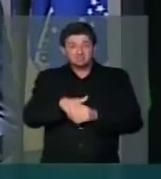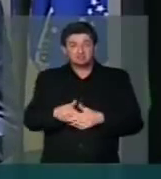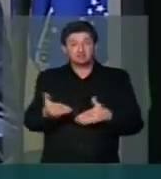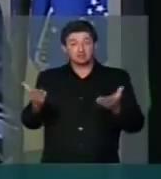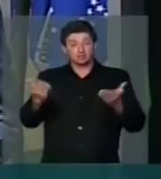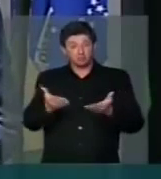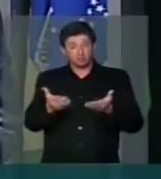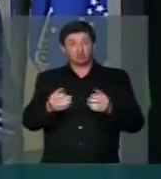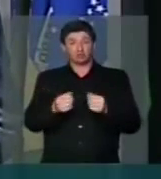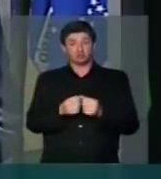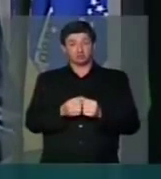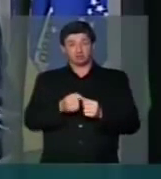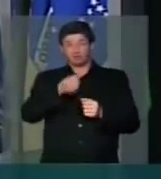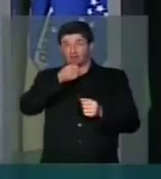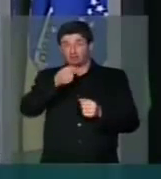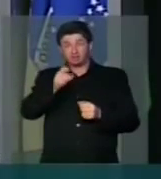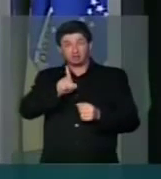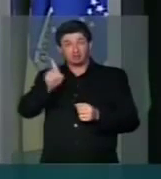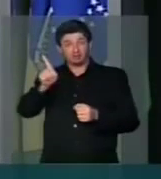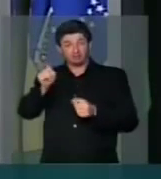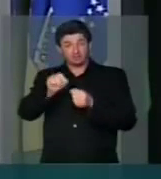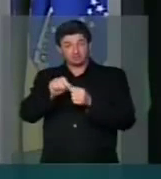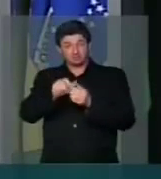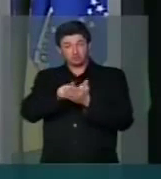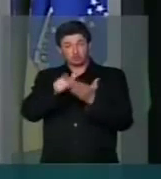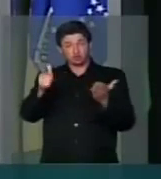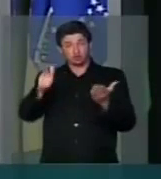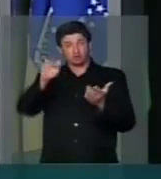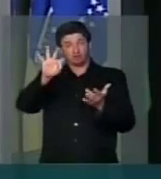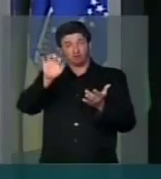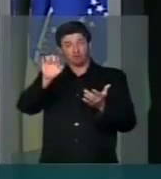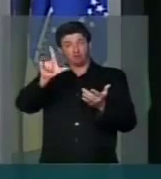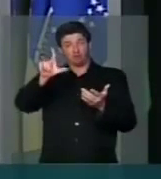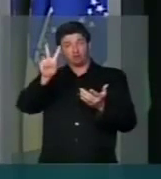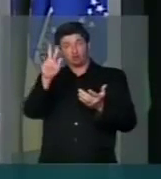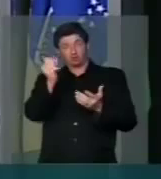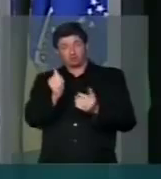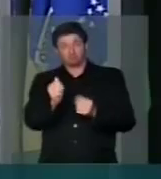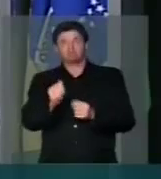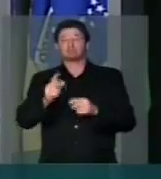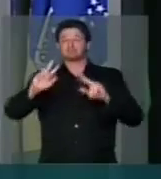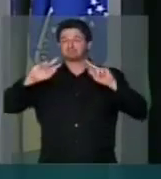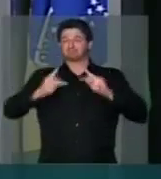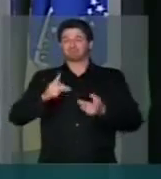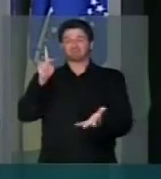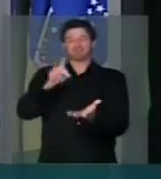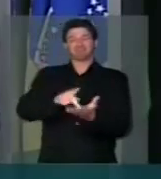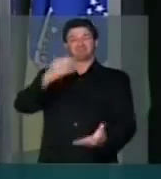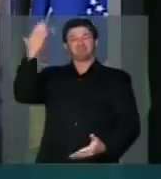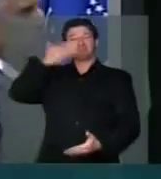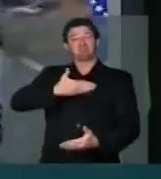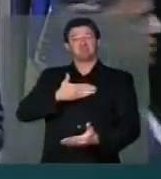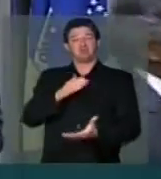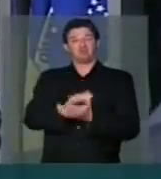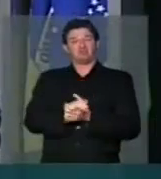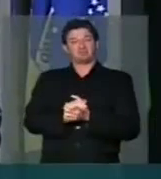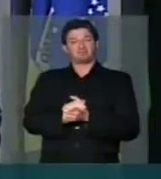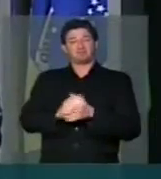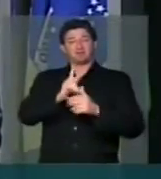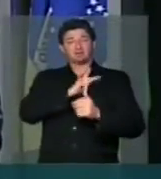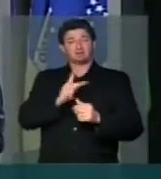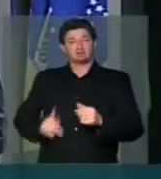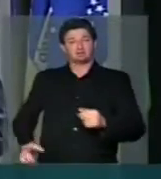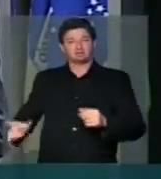na entrevista que ela dá à Folha de São Paulo, é o reconhecimento de uma